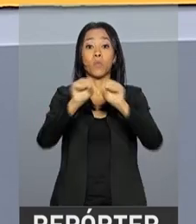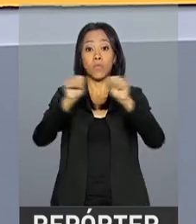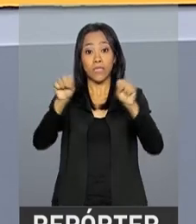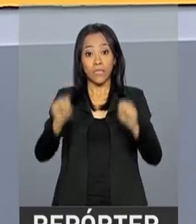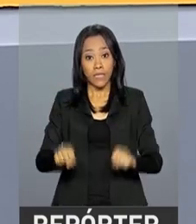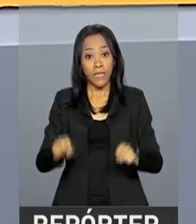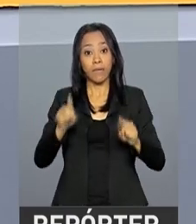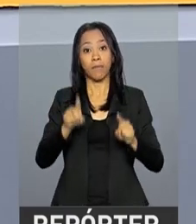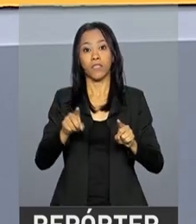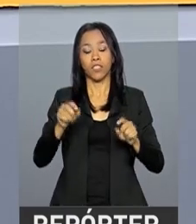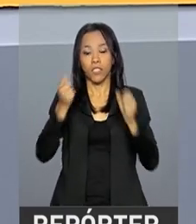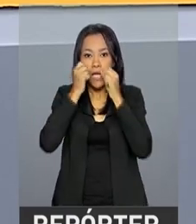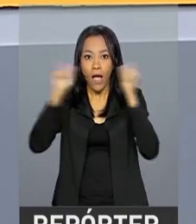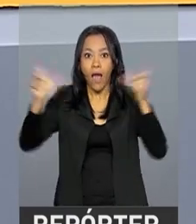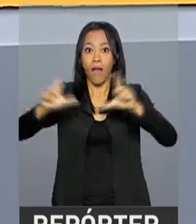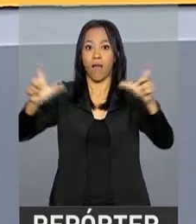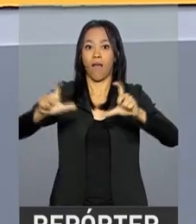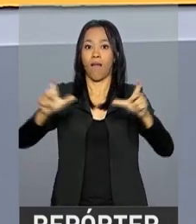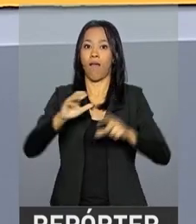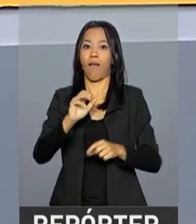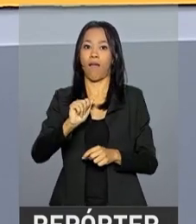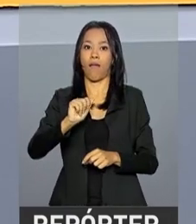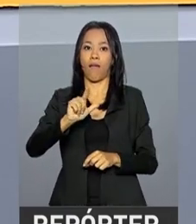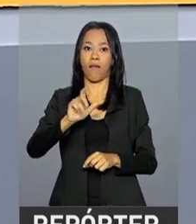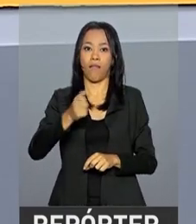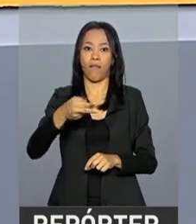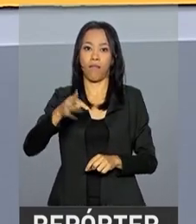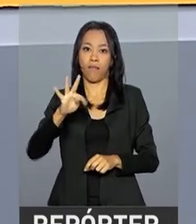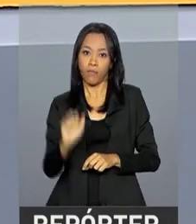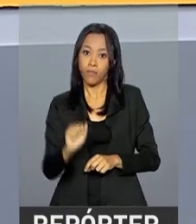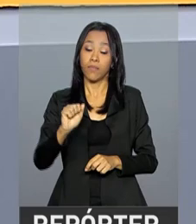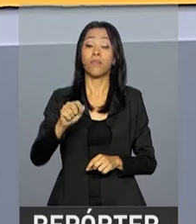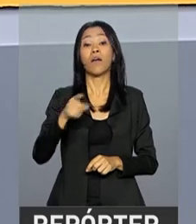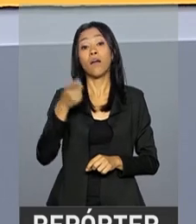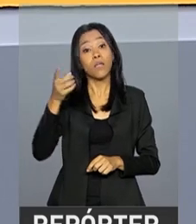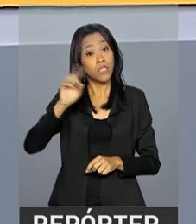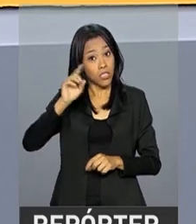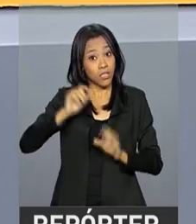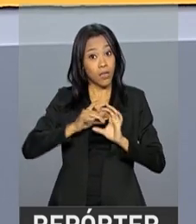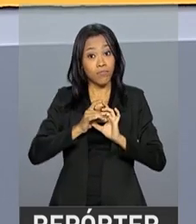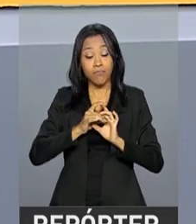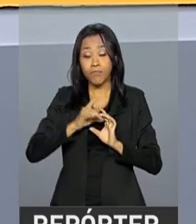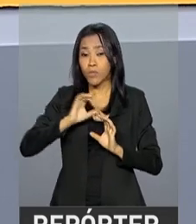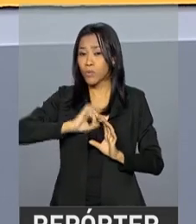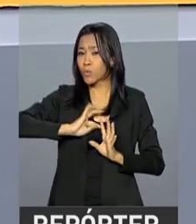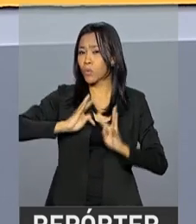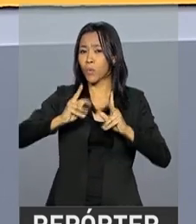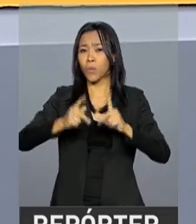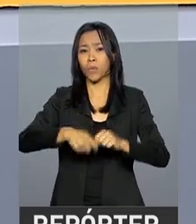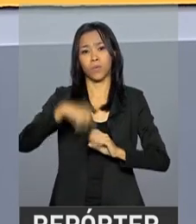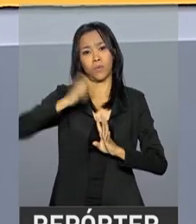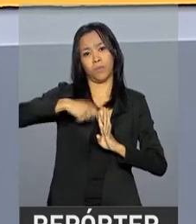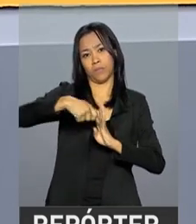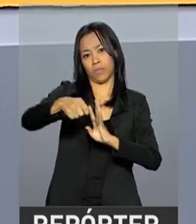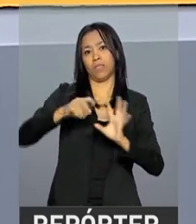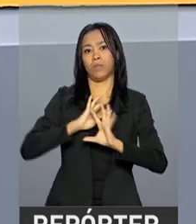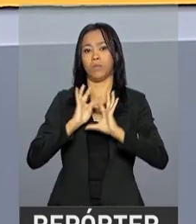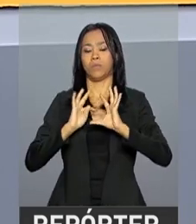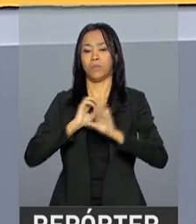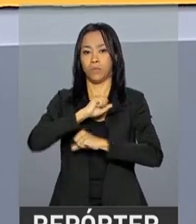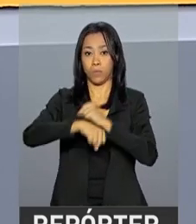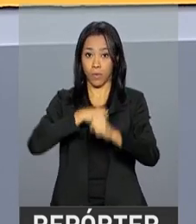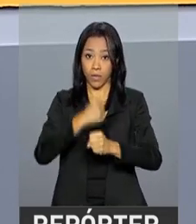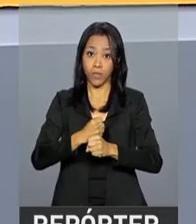da amazônia na amazônia está mais moderno e agora funciona durante todos os meses do ano a ferramenta por meio de um satélite